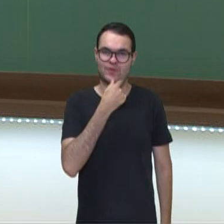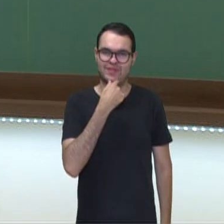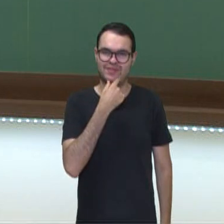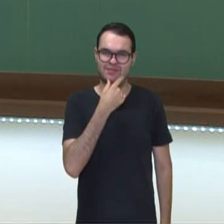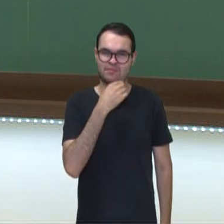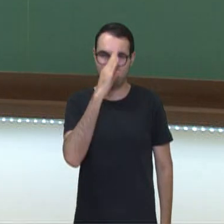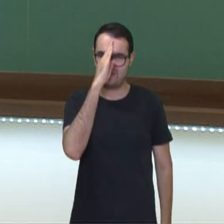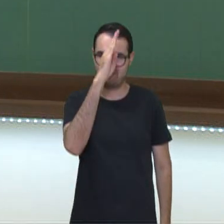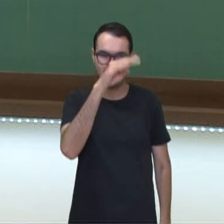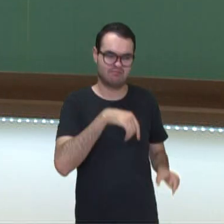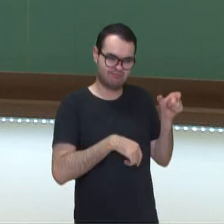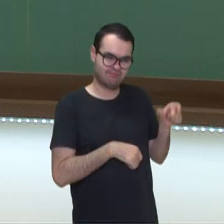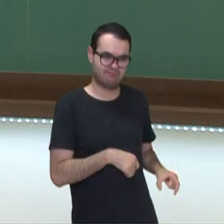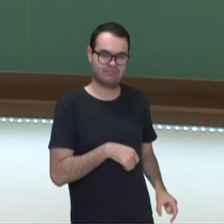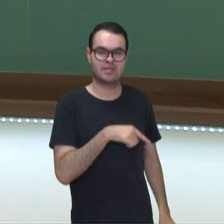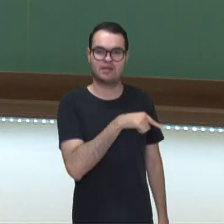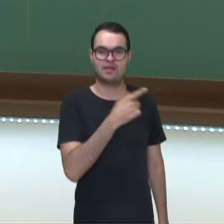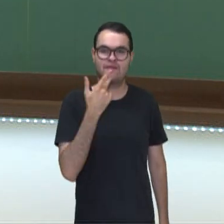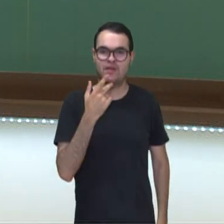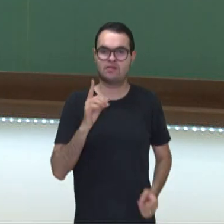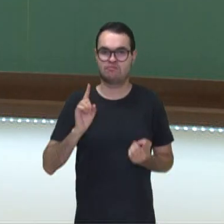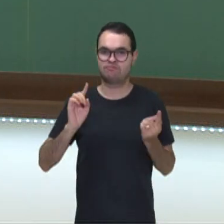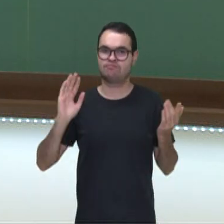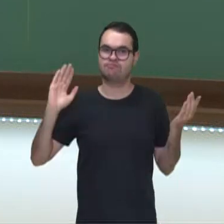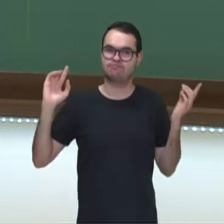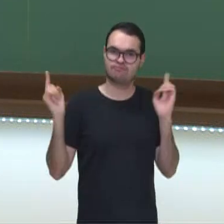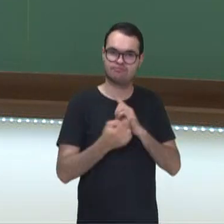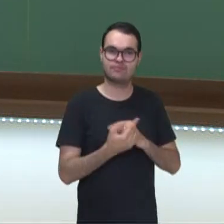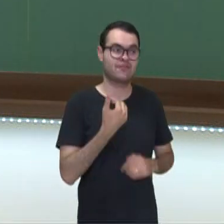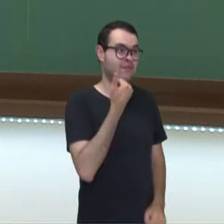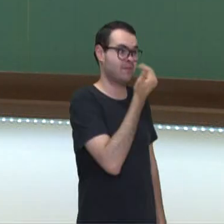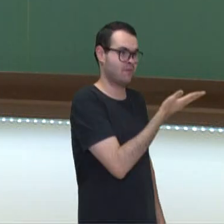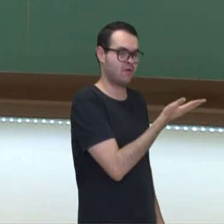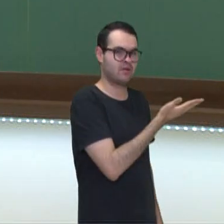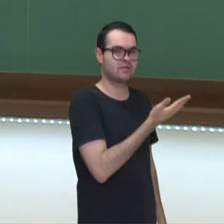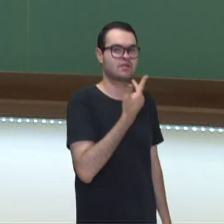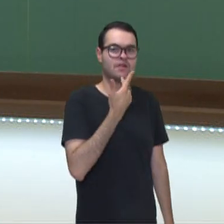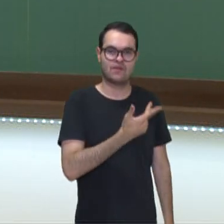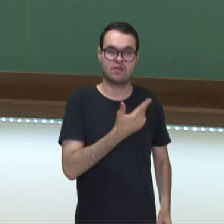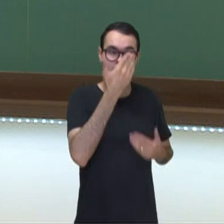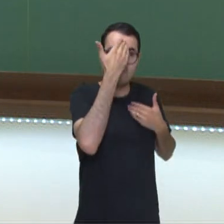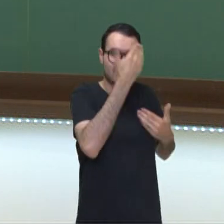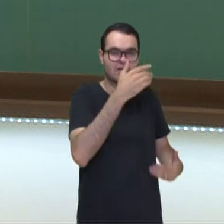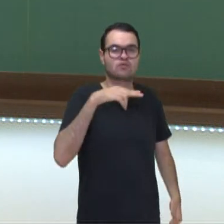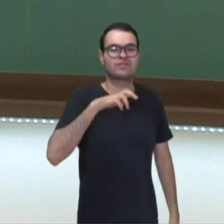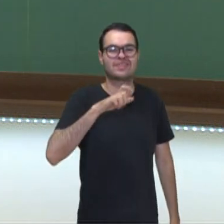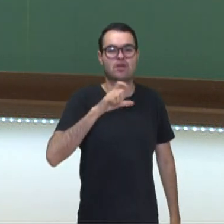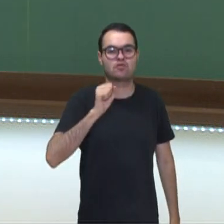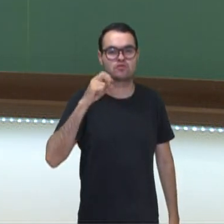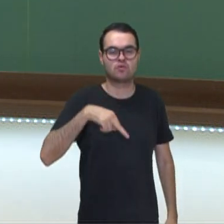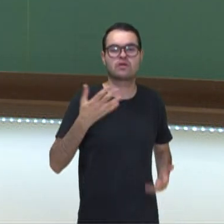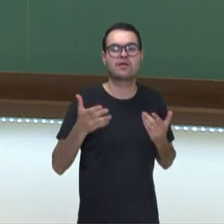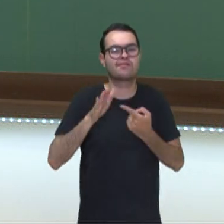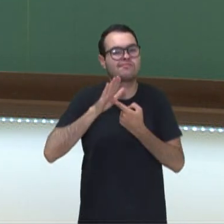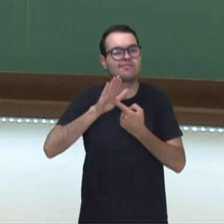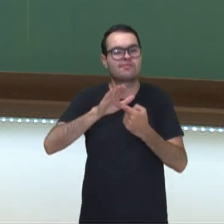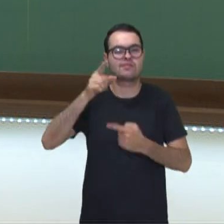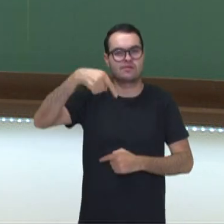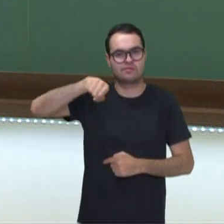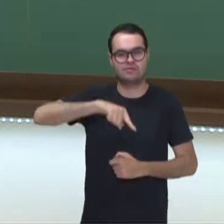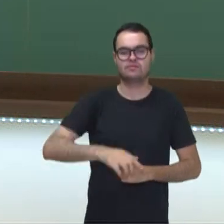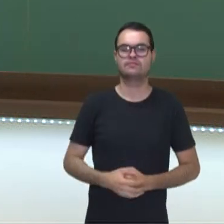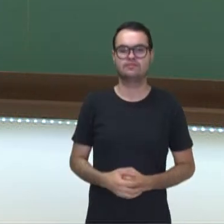nosso personagem principal, Armandinho, olha então para fora, né? Isso é um índice que eu quero trabalhar com